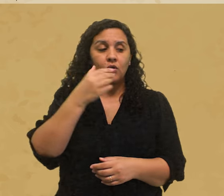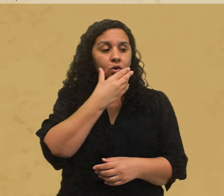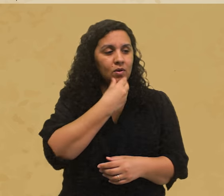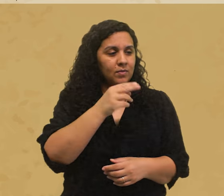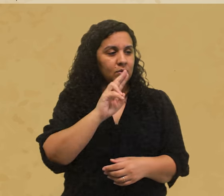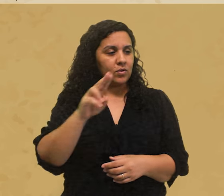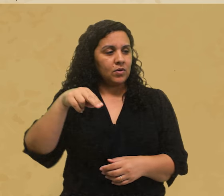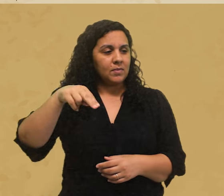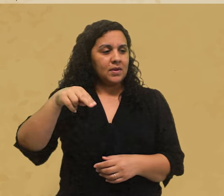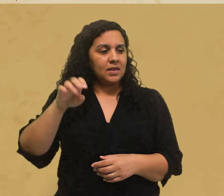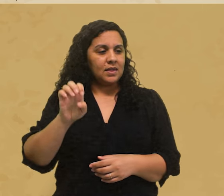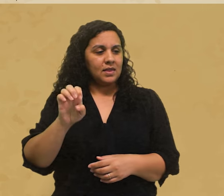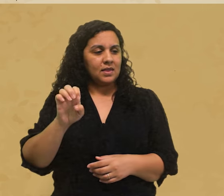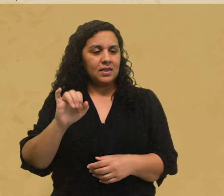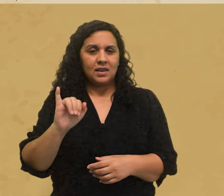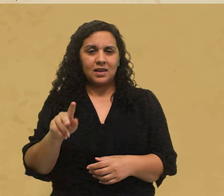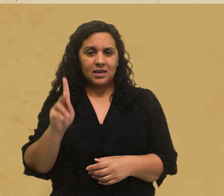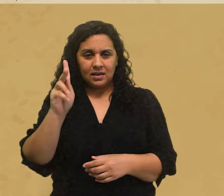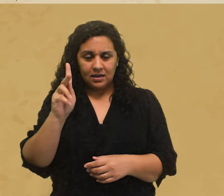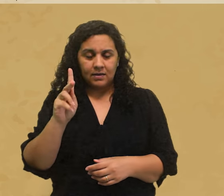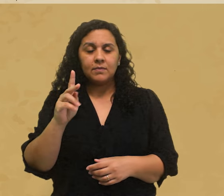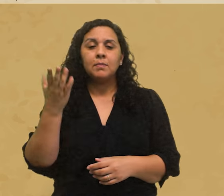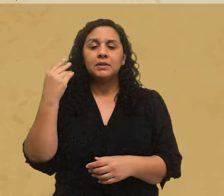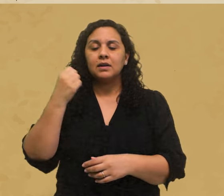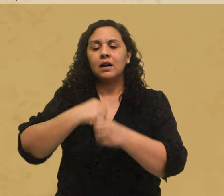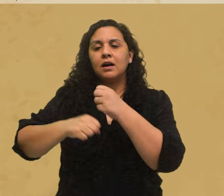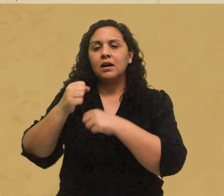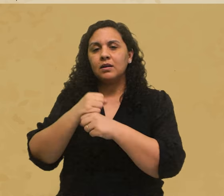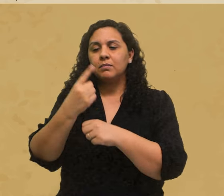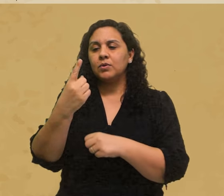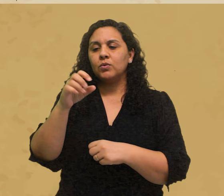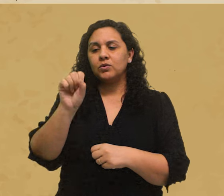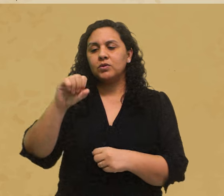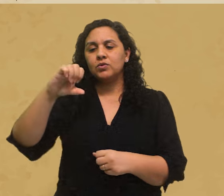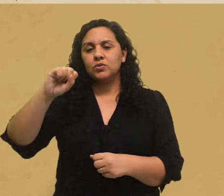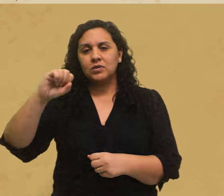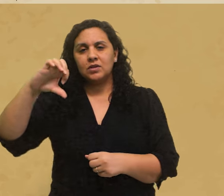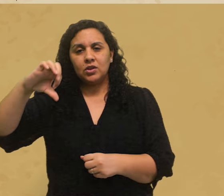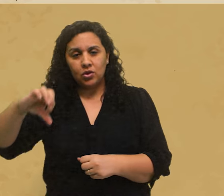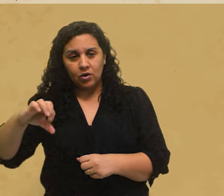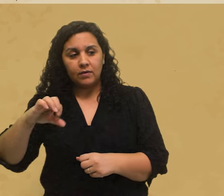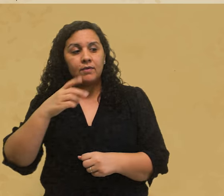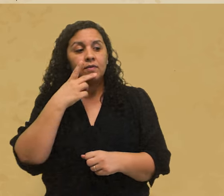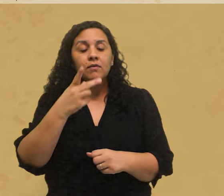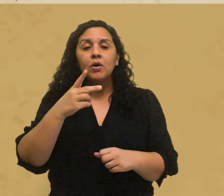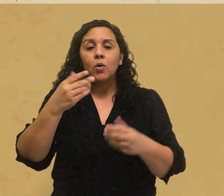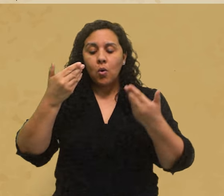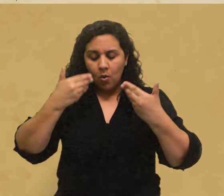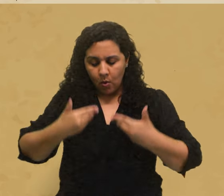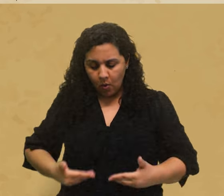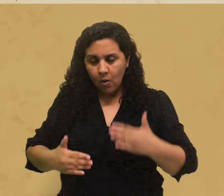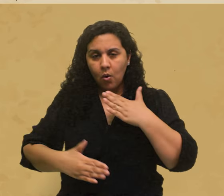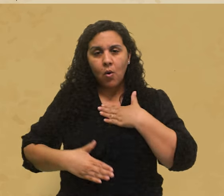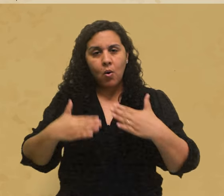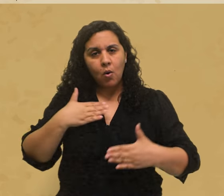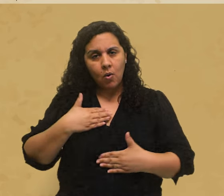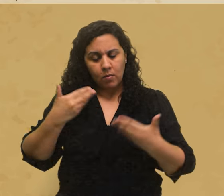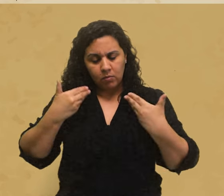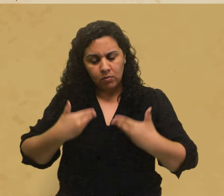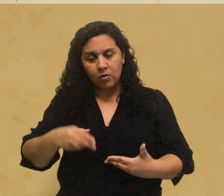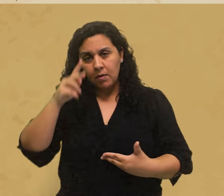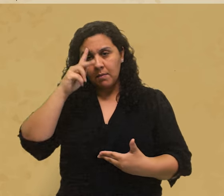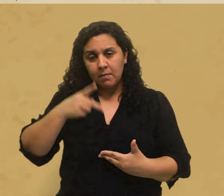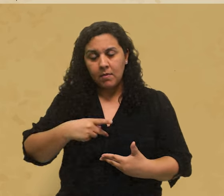em 1899 para designar a conduta em que o indivíduo trata o próprio corpo como